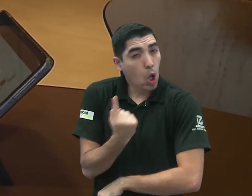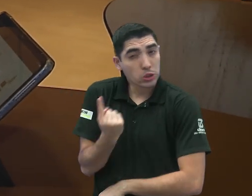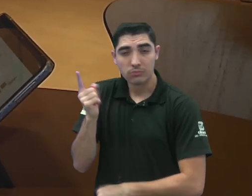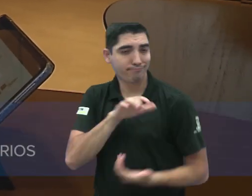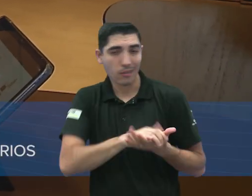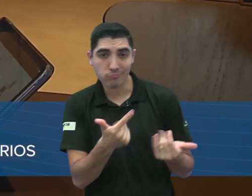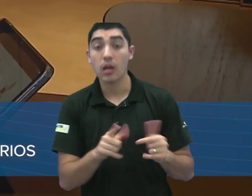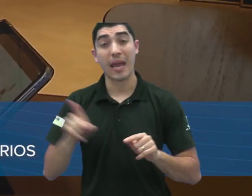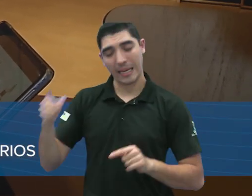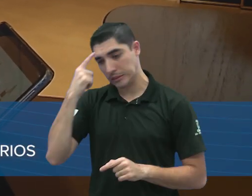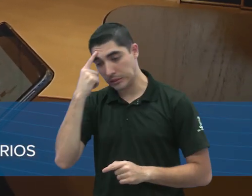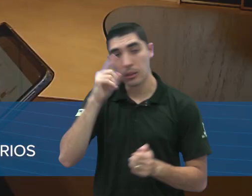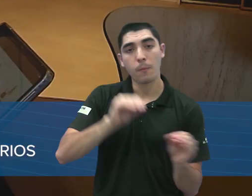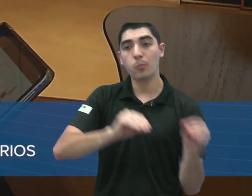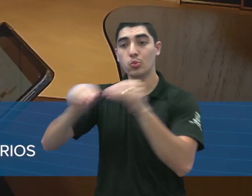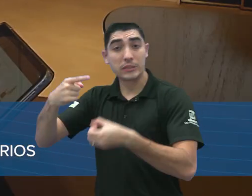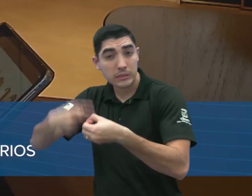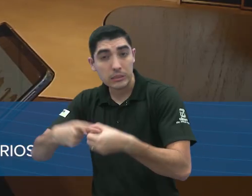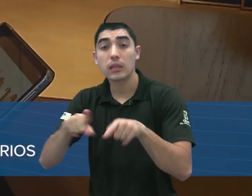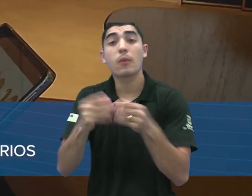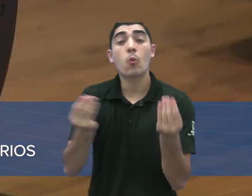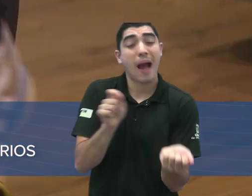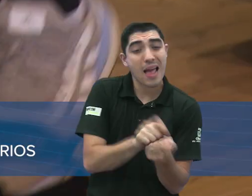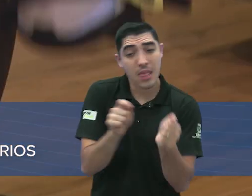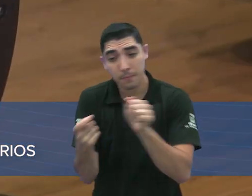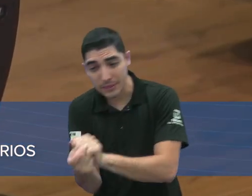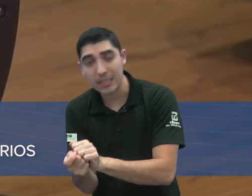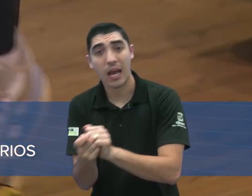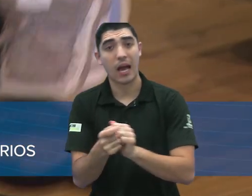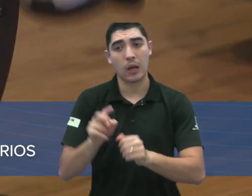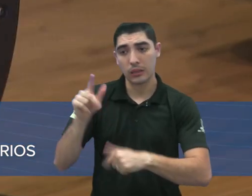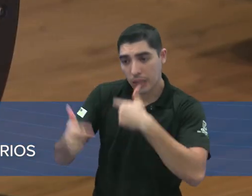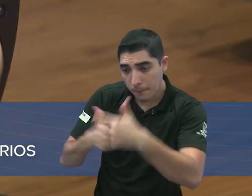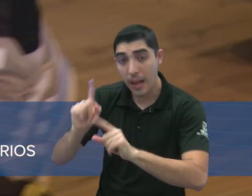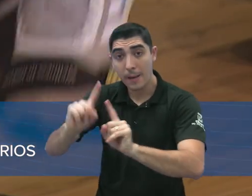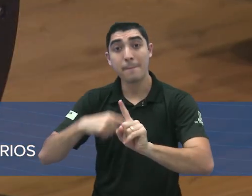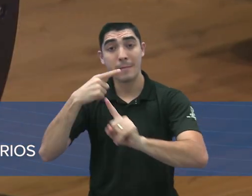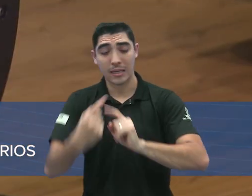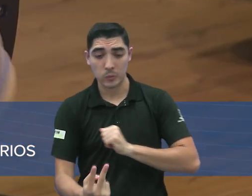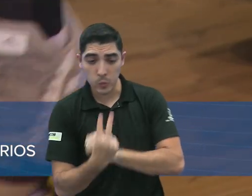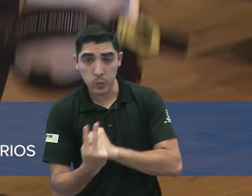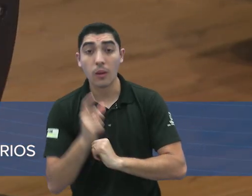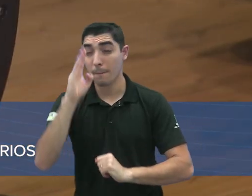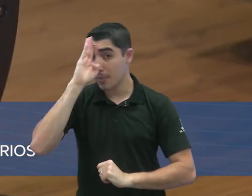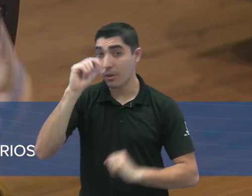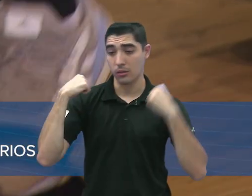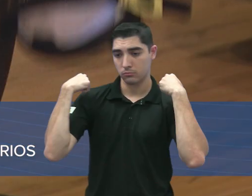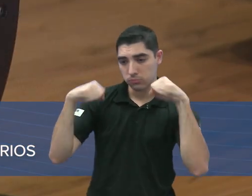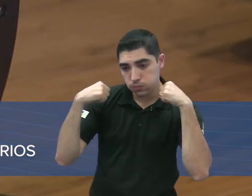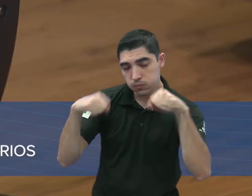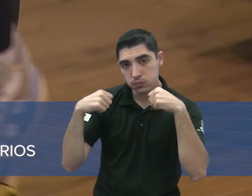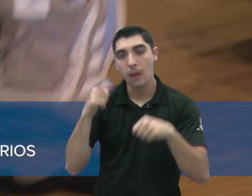precisou mudar de cidade e adaptar a rotina de trabalho e cuidado pessoal, principalmente com exercícios